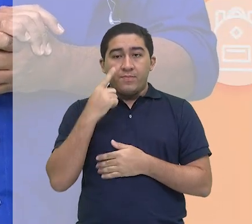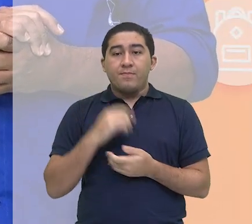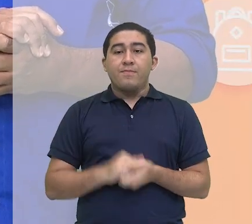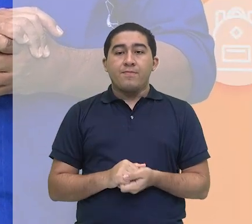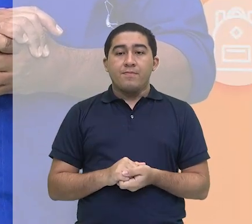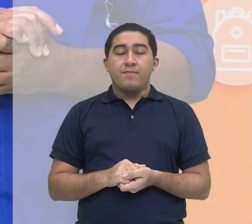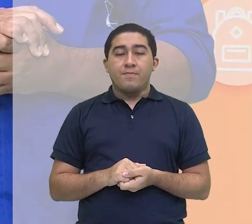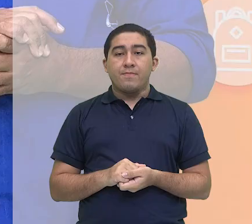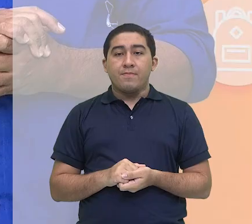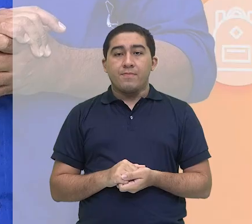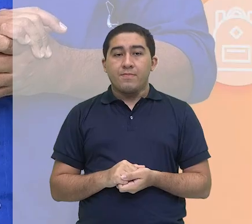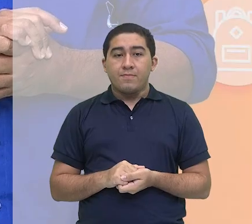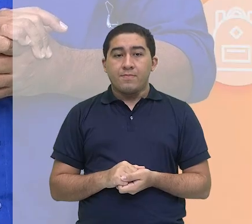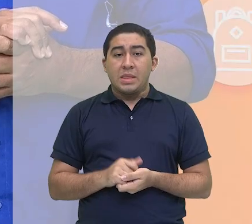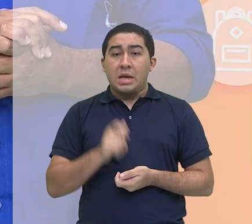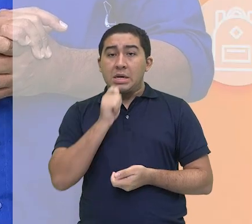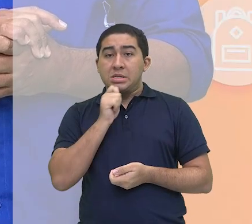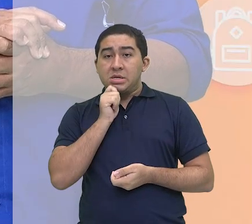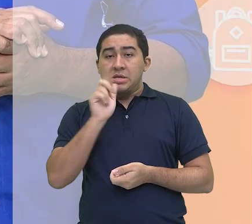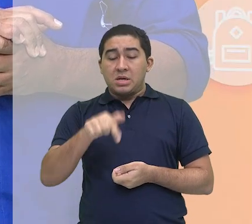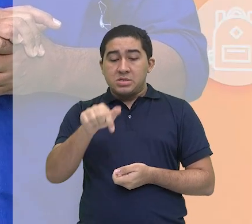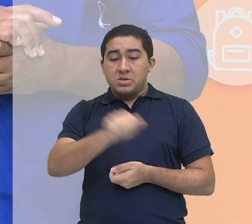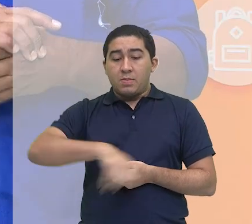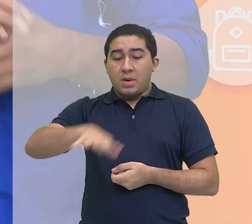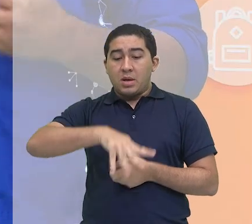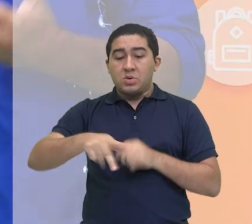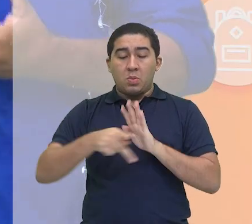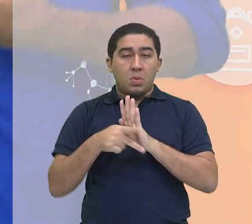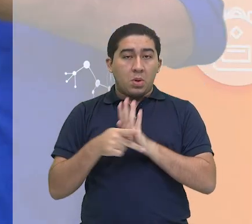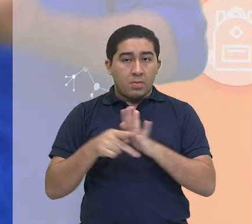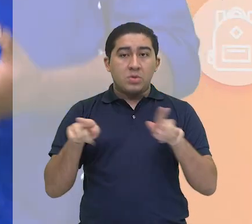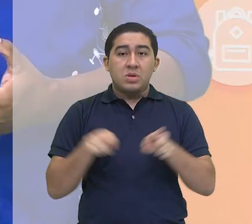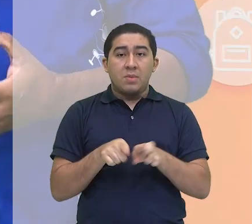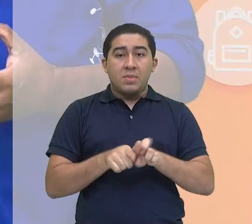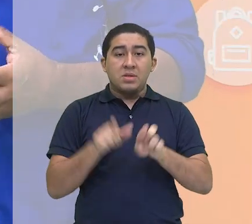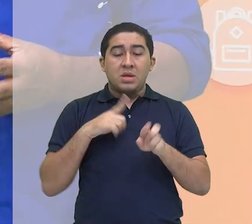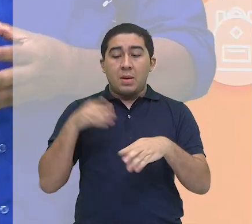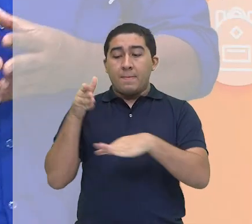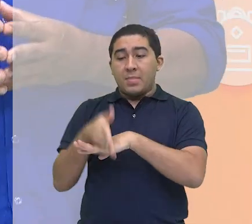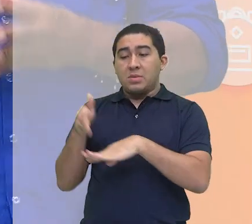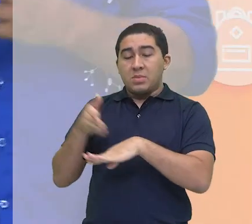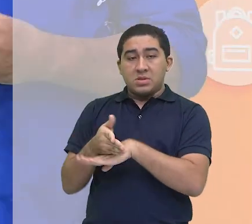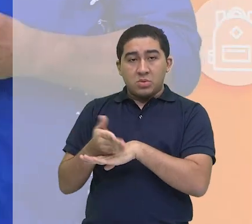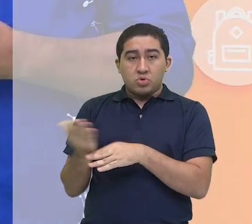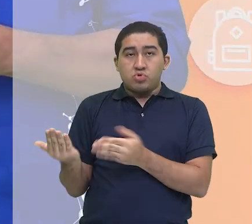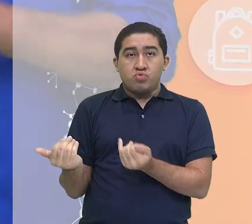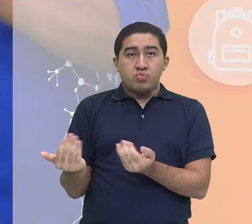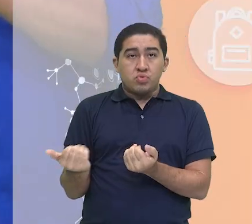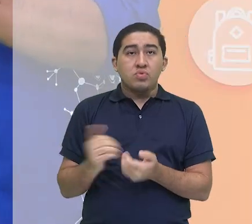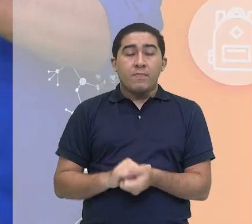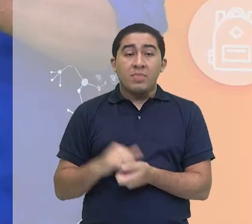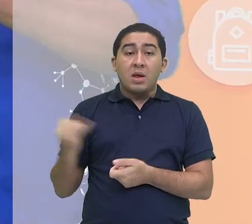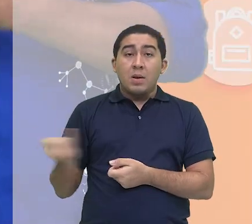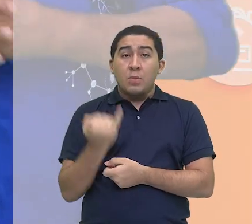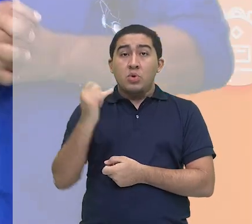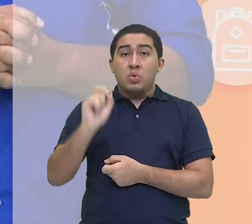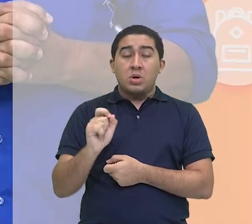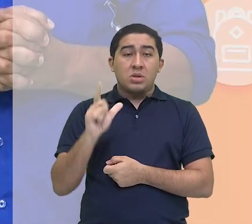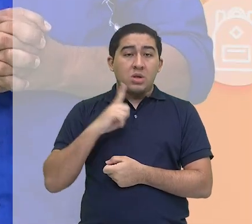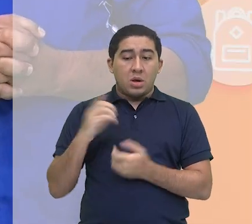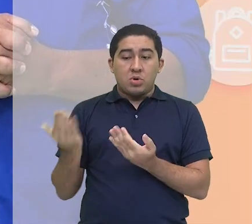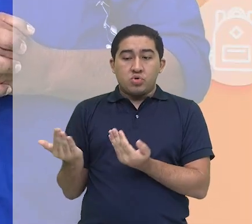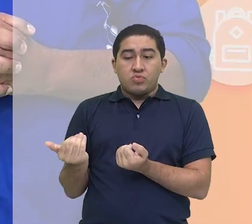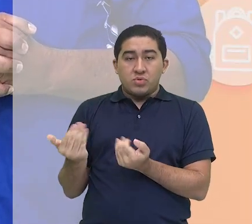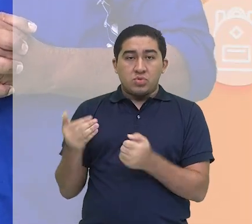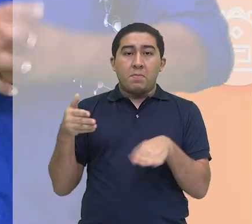bom? Ainda nesse campo da militância, nós temos a participação da juventude. É muito importante que a juventude participe,